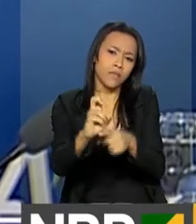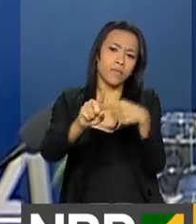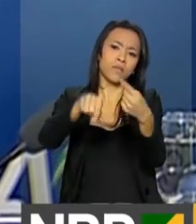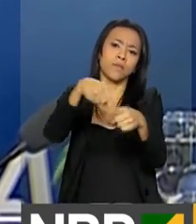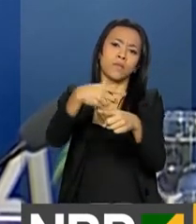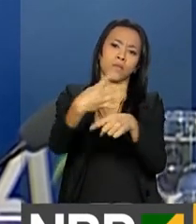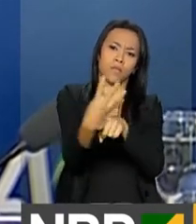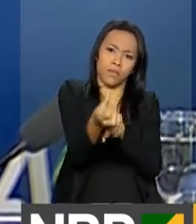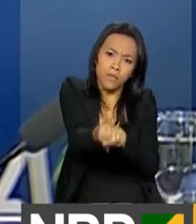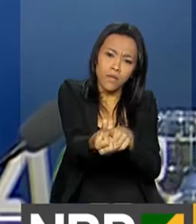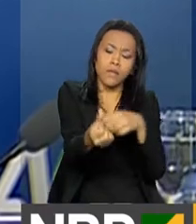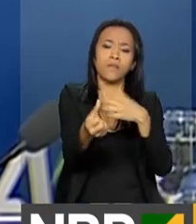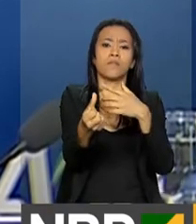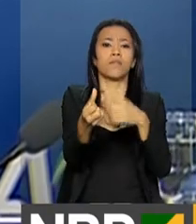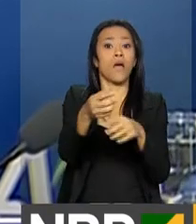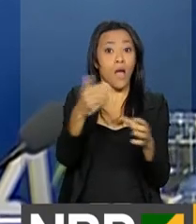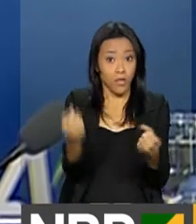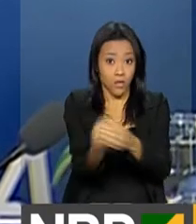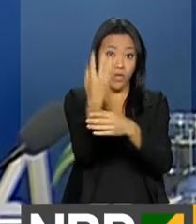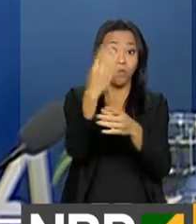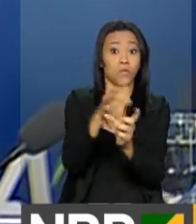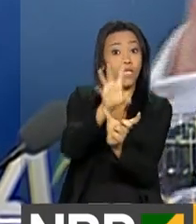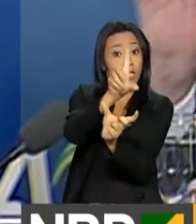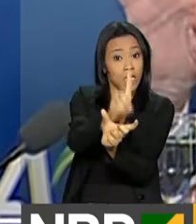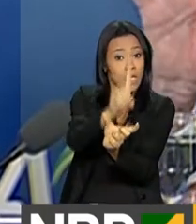setembro de 46, democracia e federação,